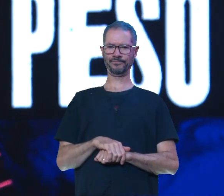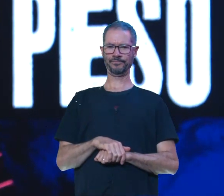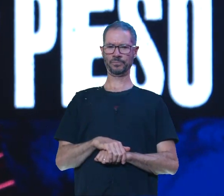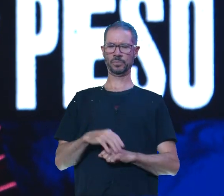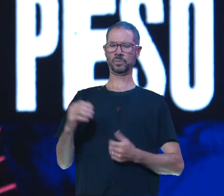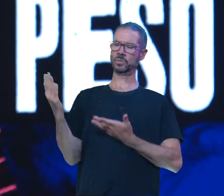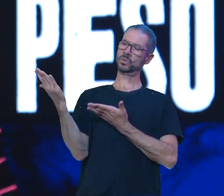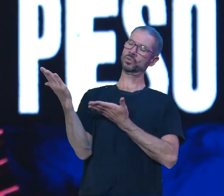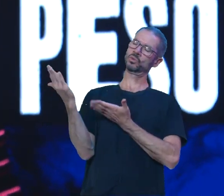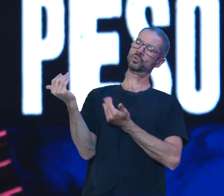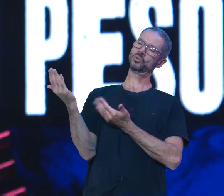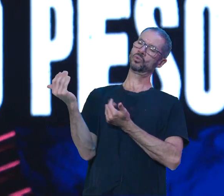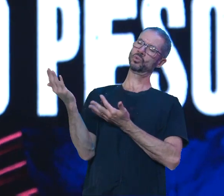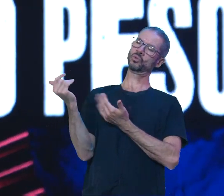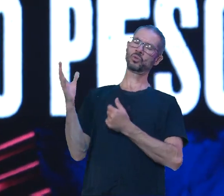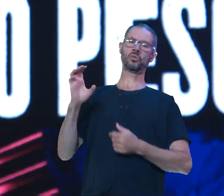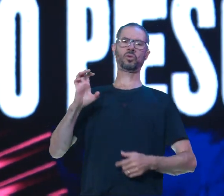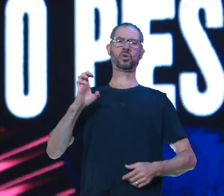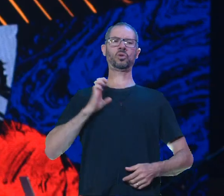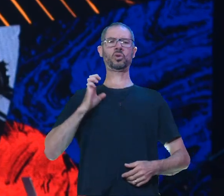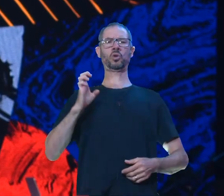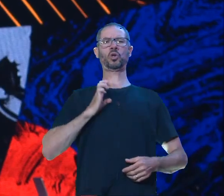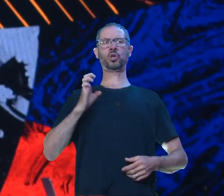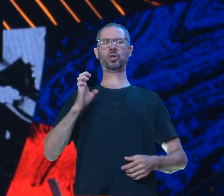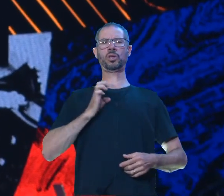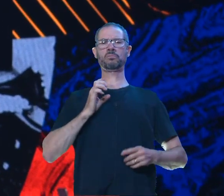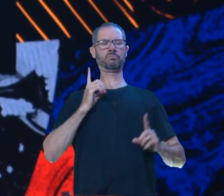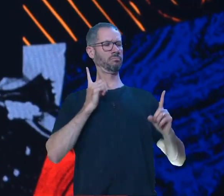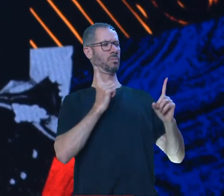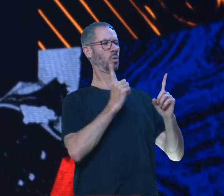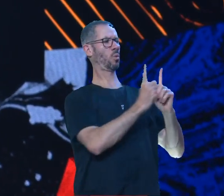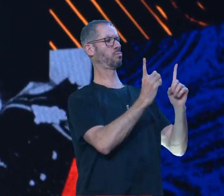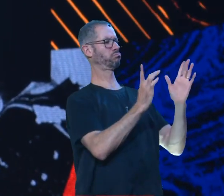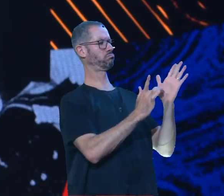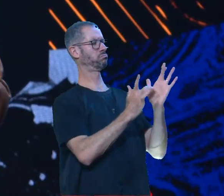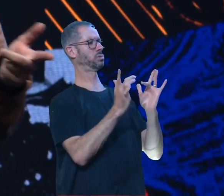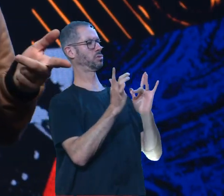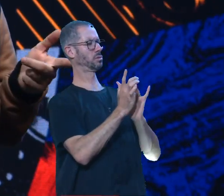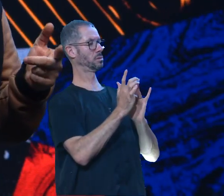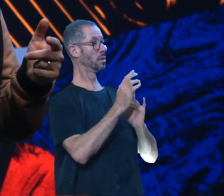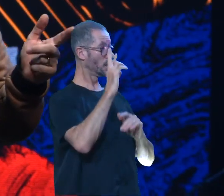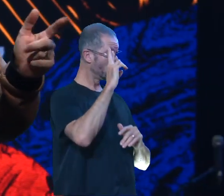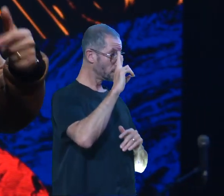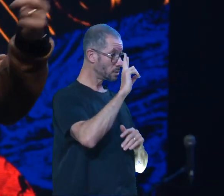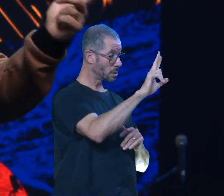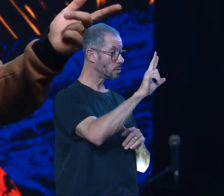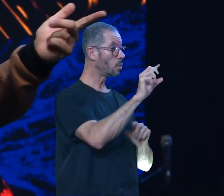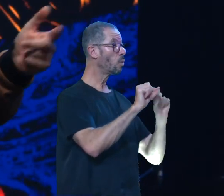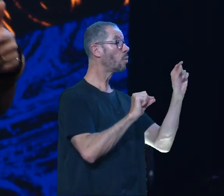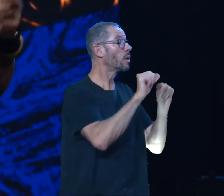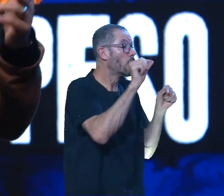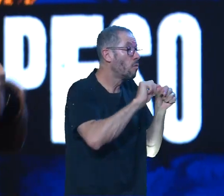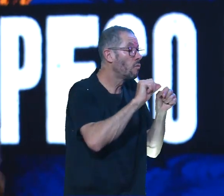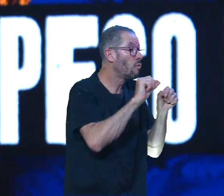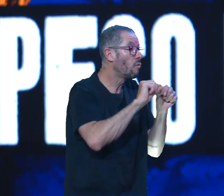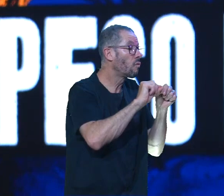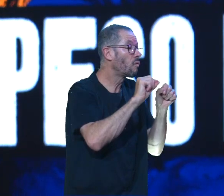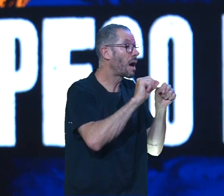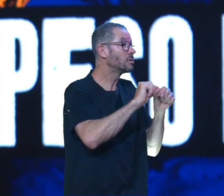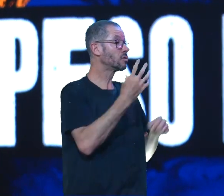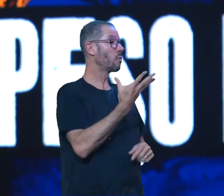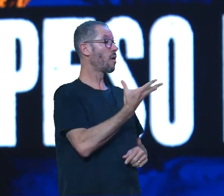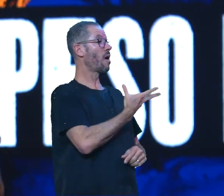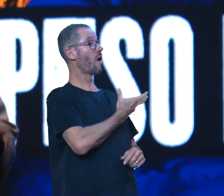Um jovem com muitas posses encontra o Senhor Jesus e vai dizer: Senhor, o que eu faço para herdar a vida